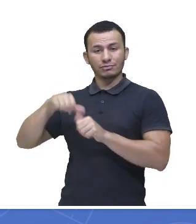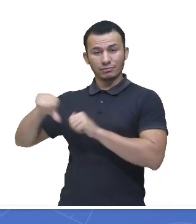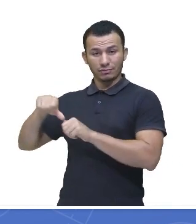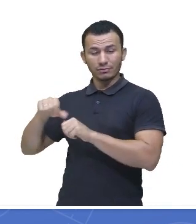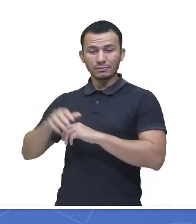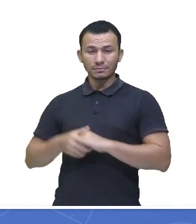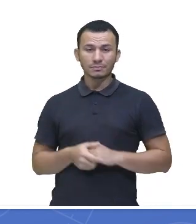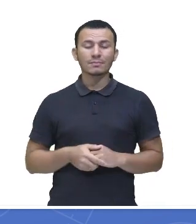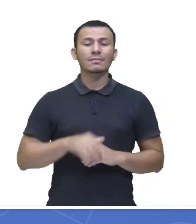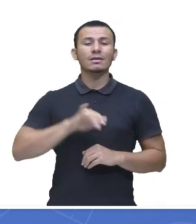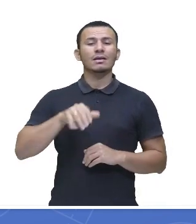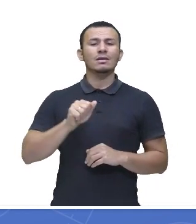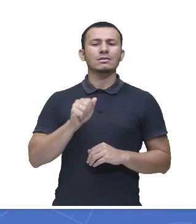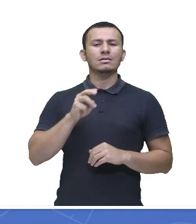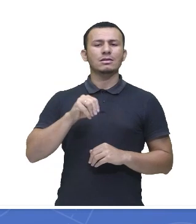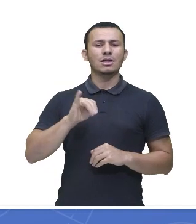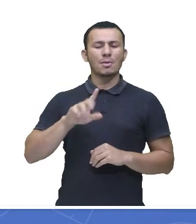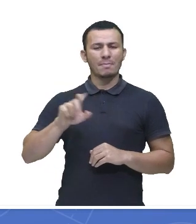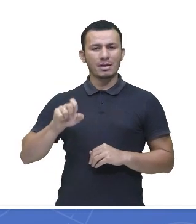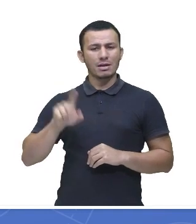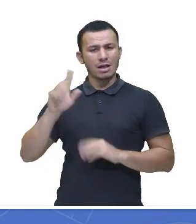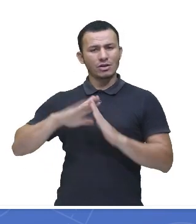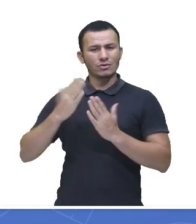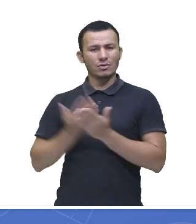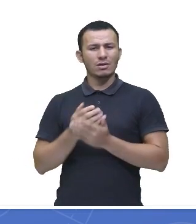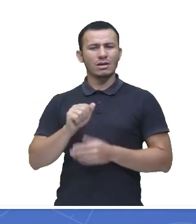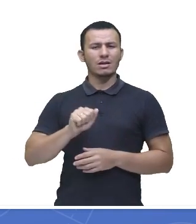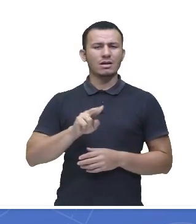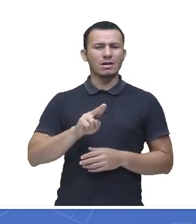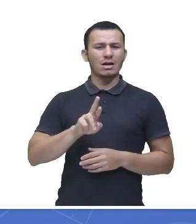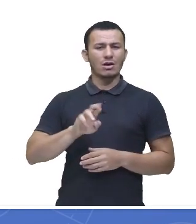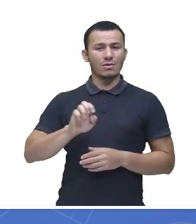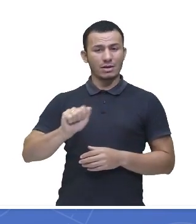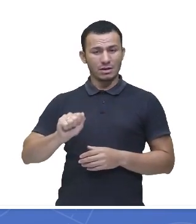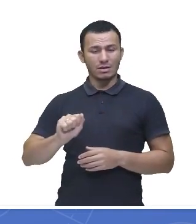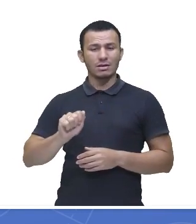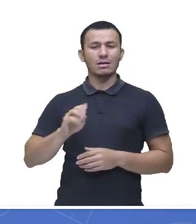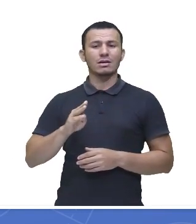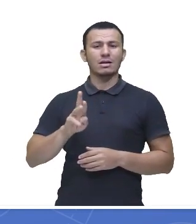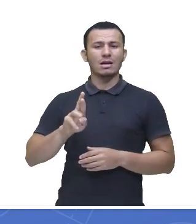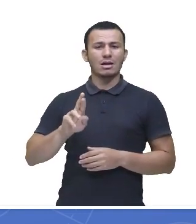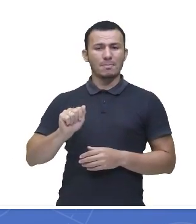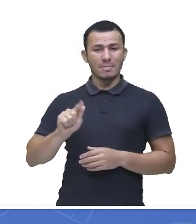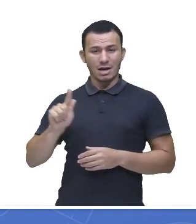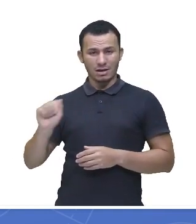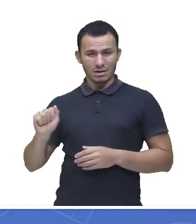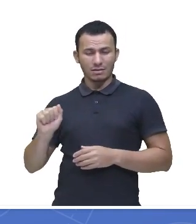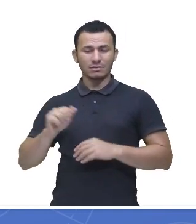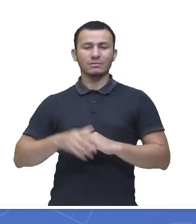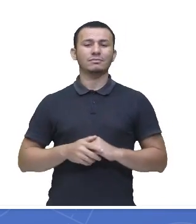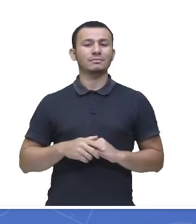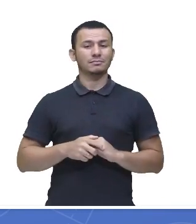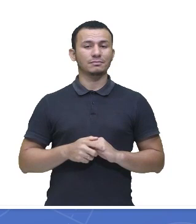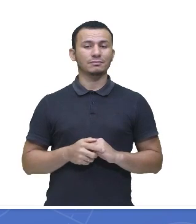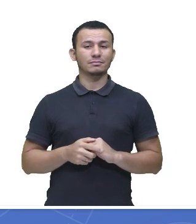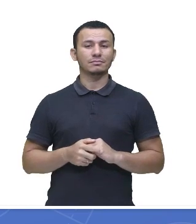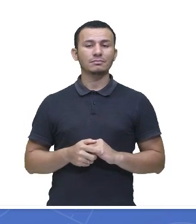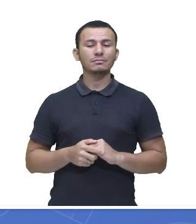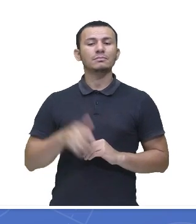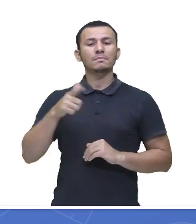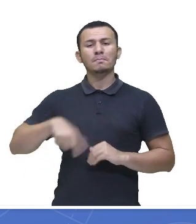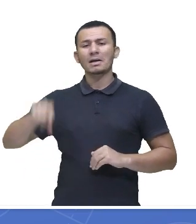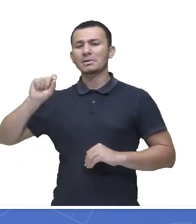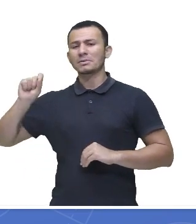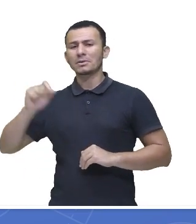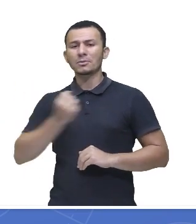Jamile lá do Áurea Braga, não é? Muito bom ali perto da bola do produtor, né, o Áurea Braga. Mais alguém respondeu